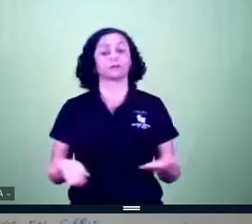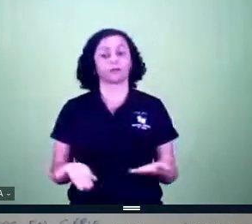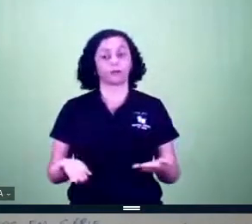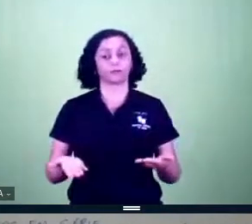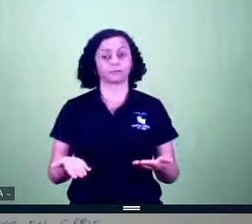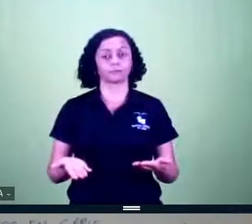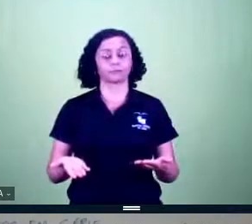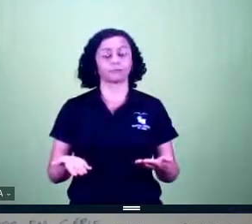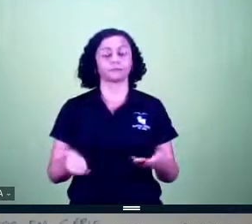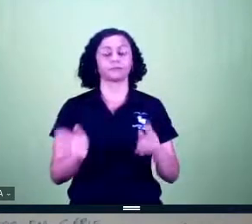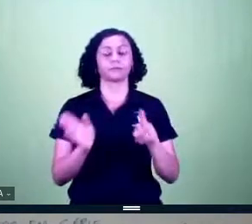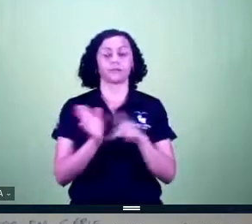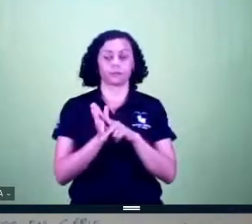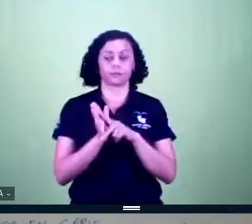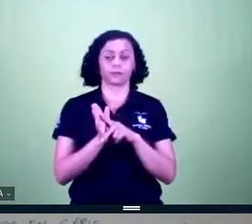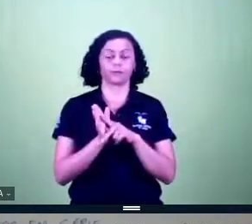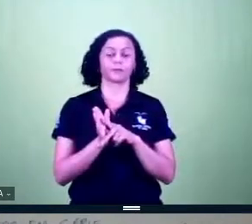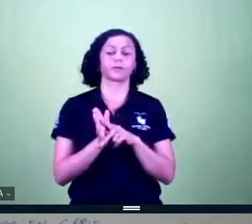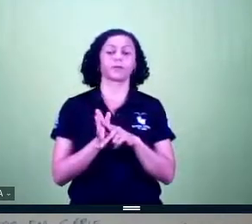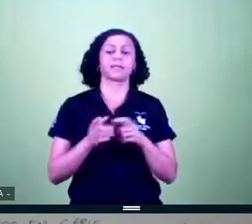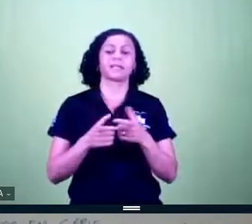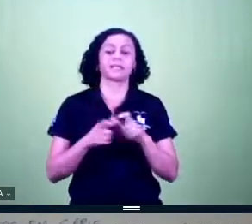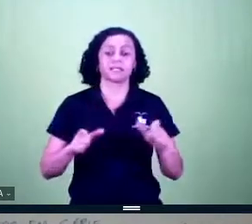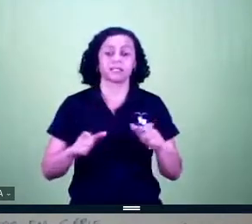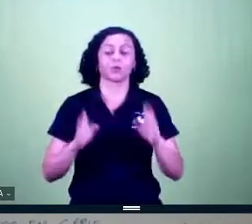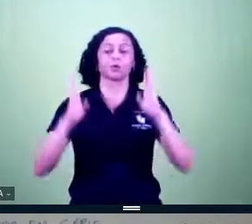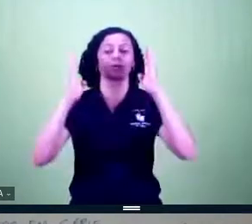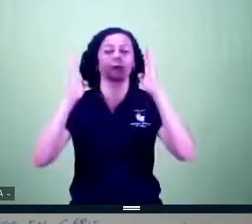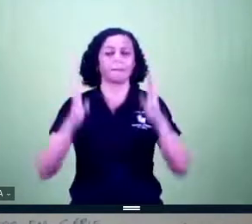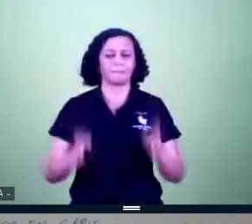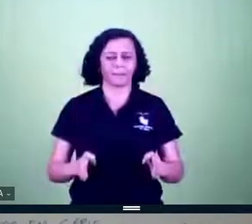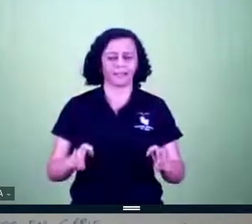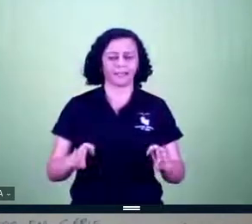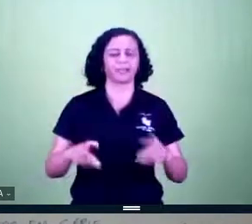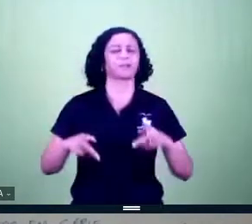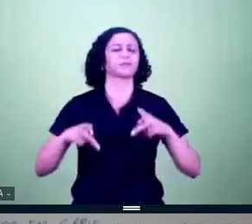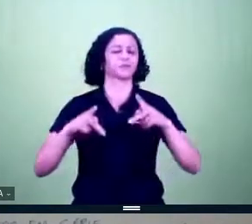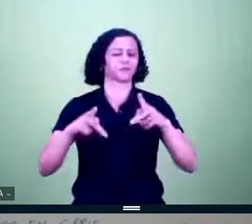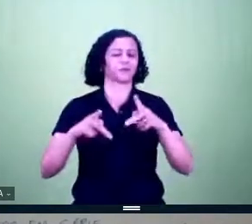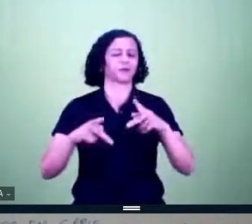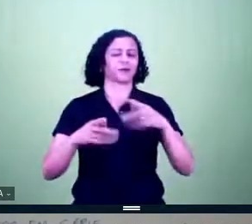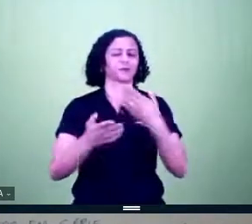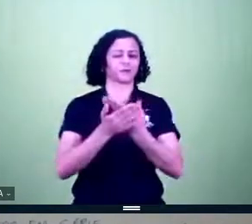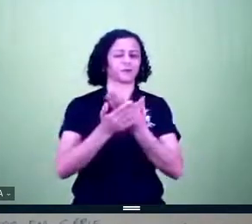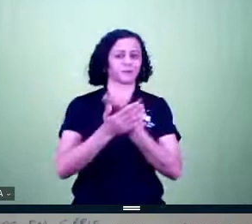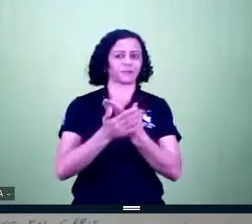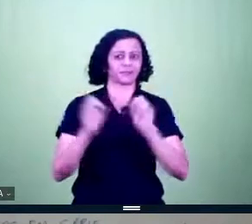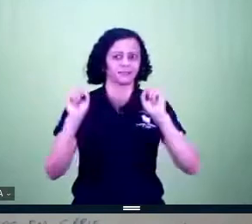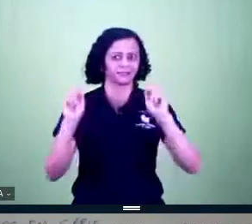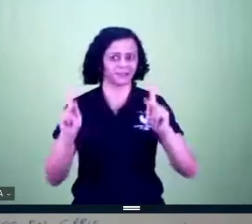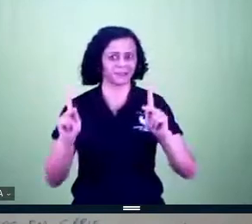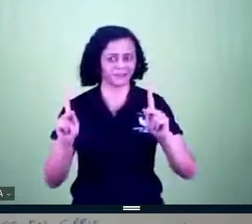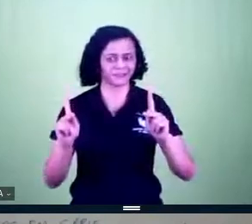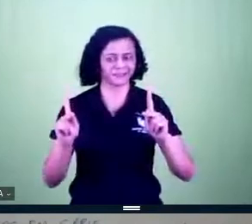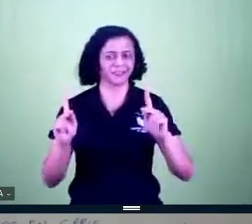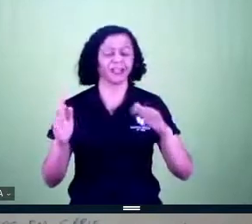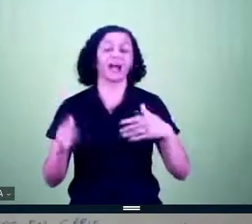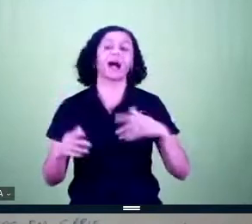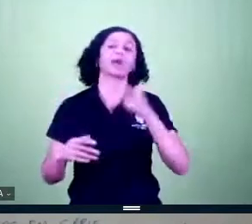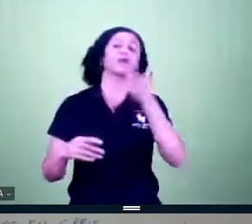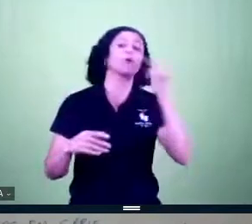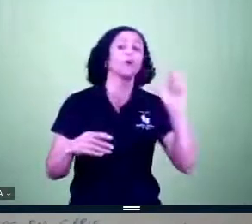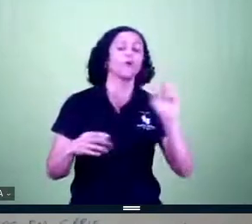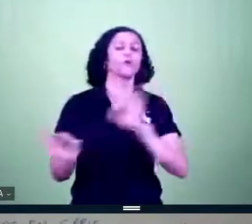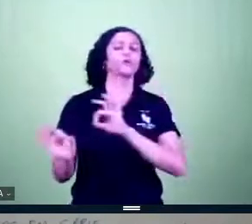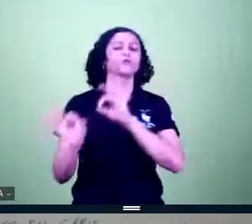nosso circuito em paralelo, para dar sequência nos nossos estudos aqui. Beleza? Tranquilo? Então aguarda, eu vou publicar agora um outro vídeo